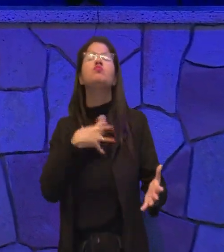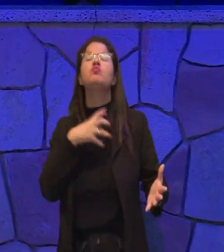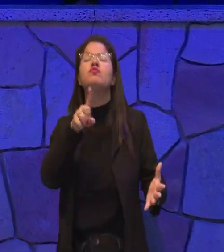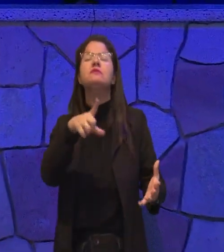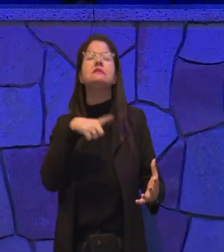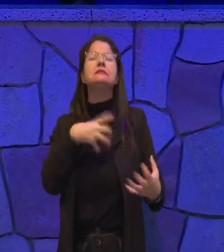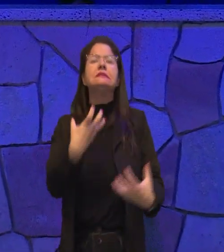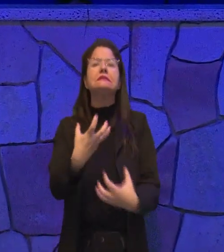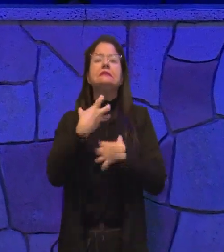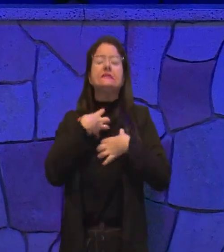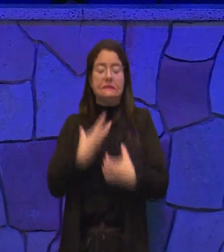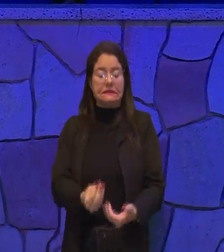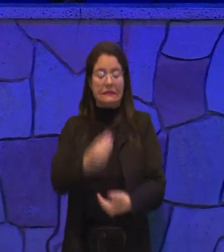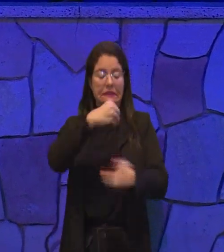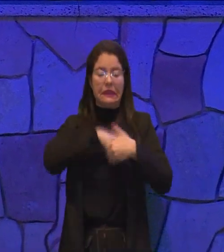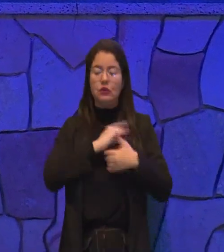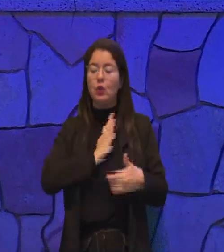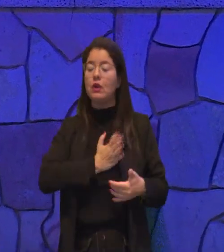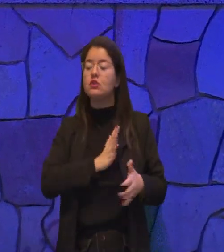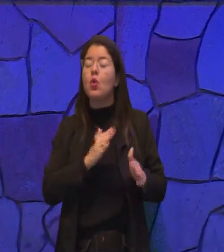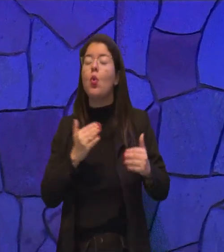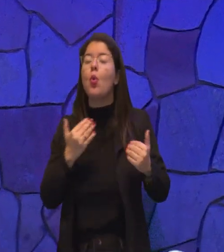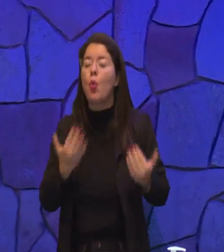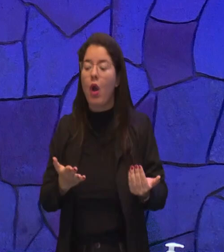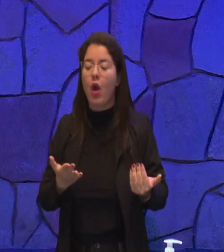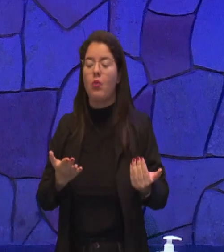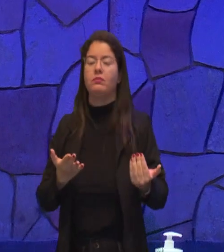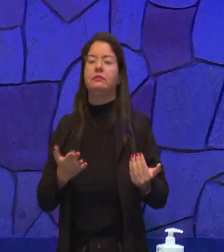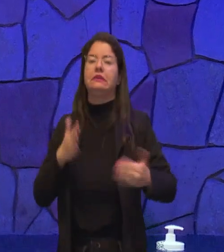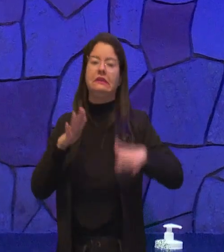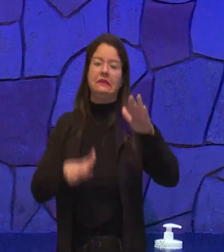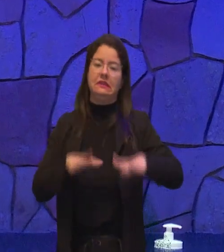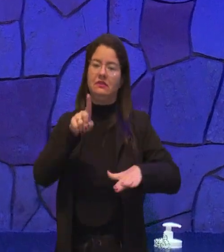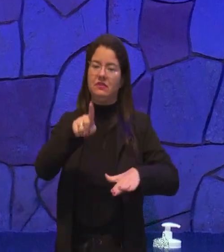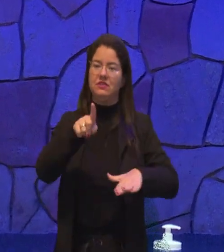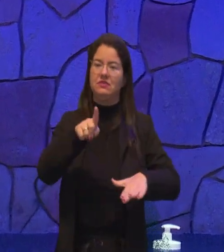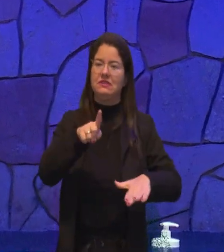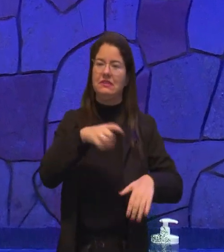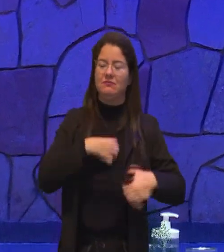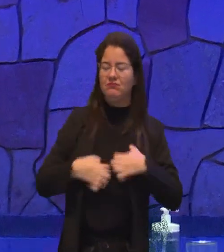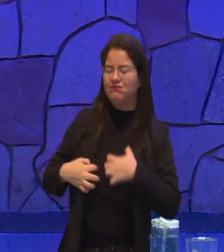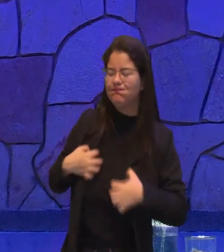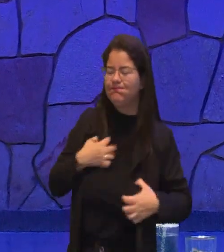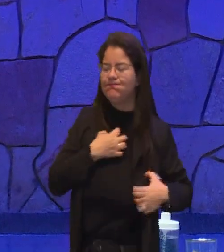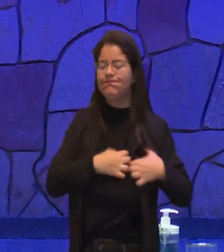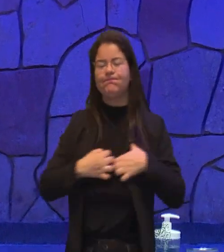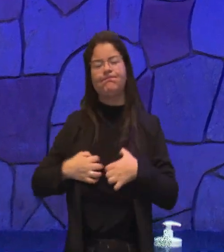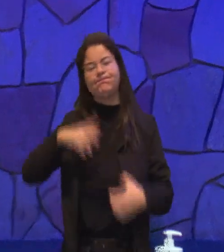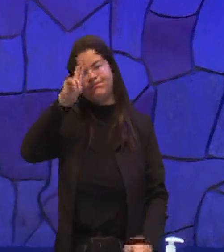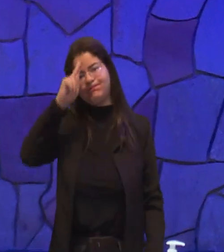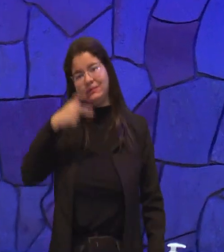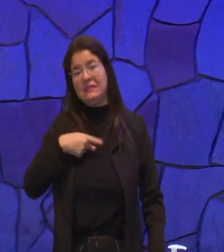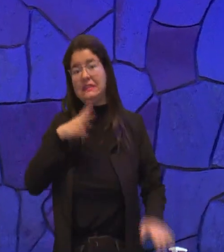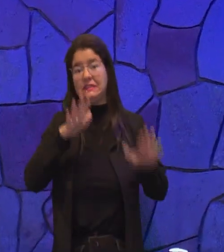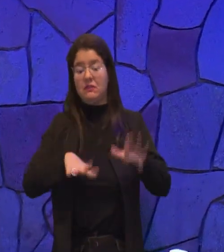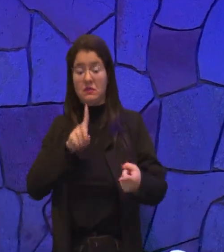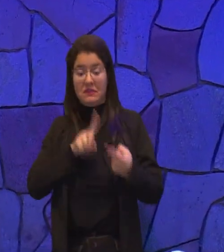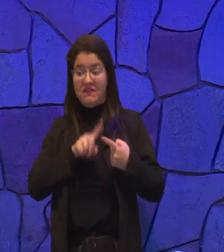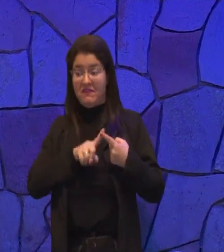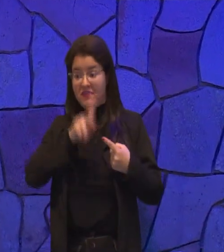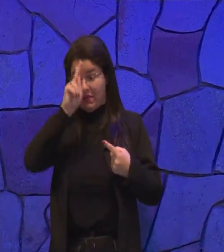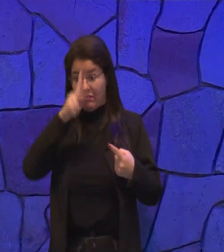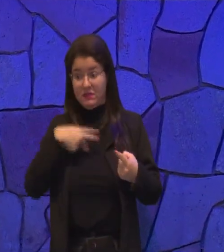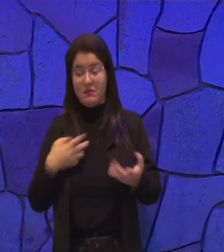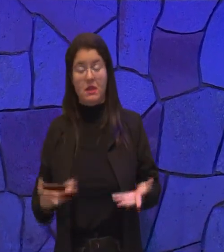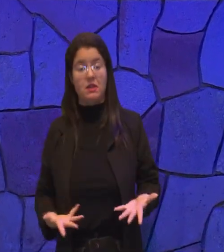você nutre no seu coração? Talvez você seja magoado consigo mesmo, talvez você se vingue de você mesmo,